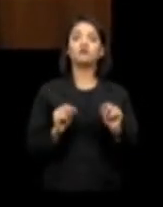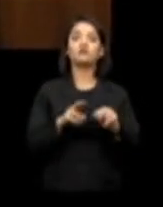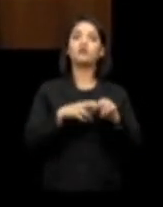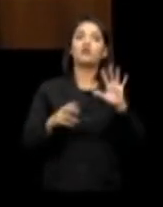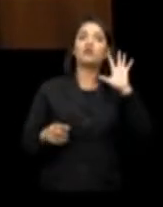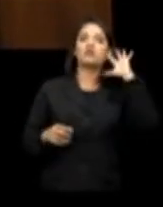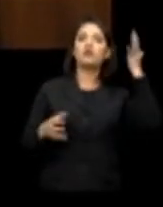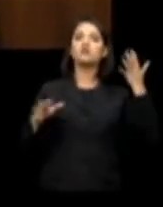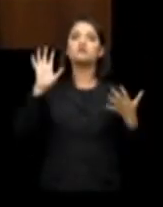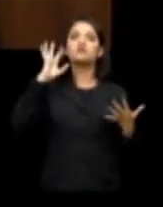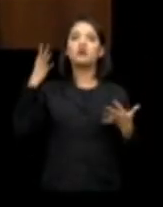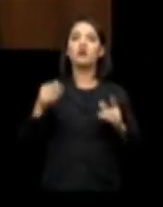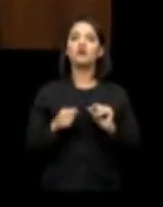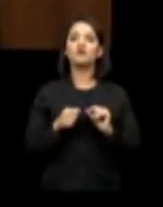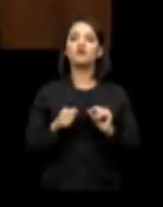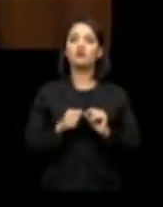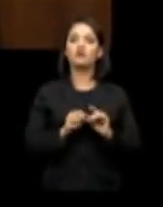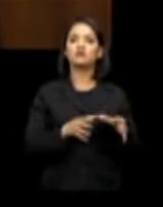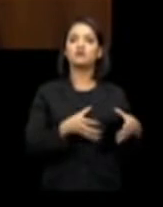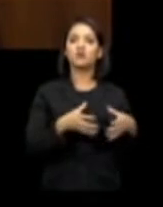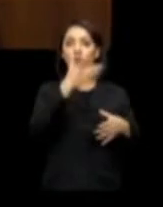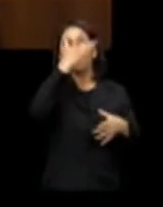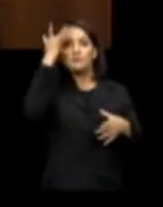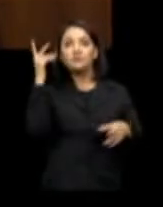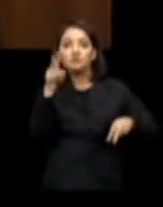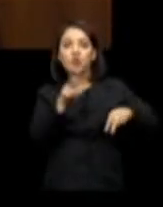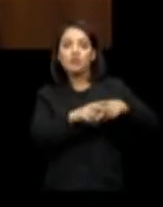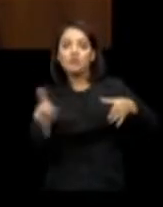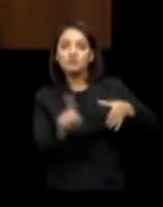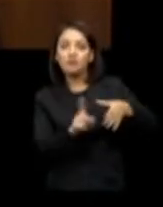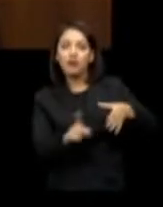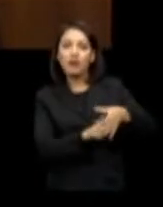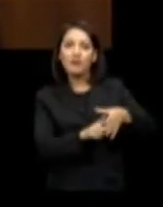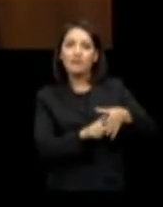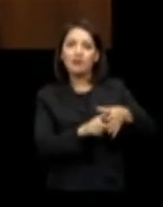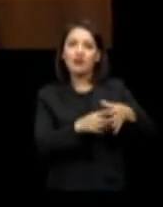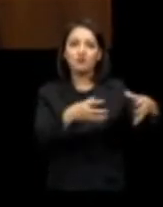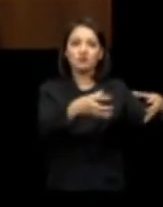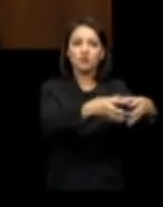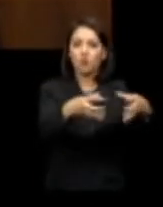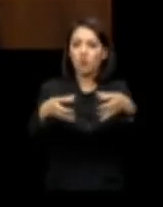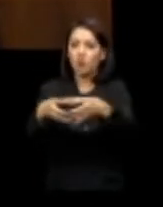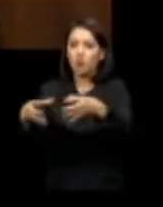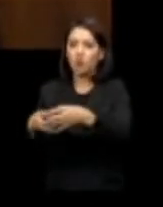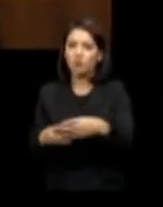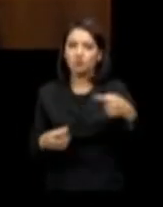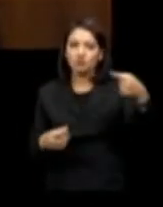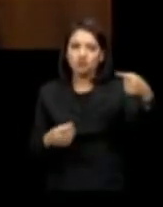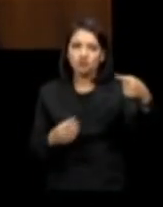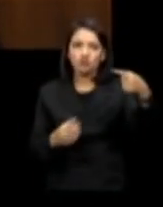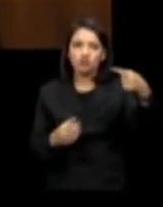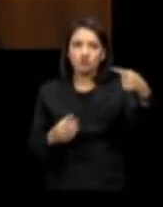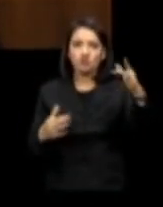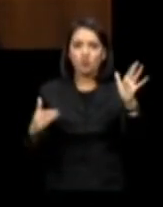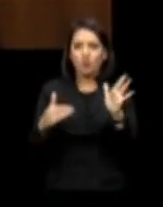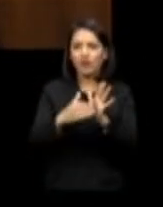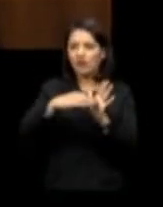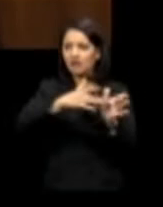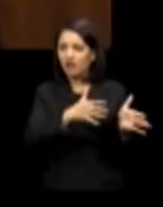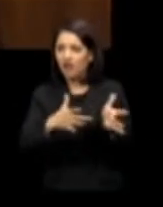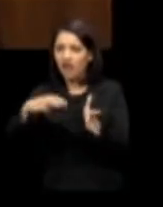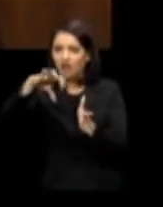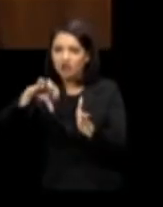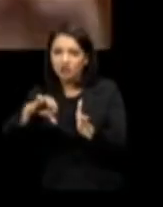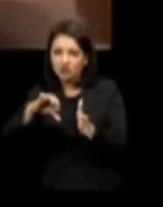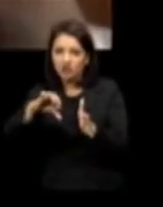decisória e classifica os detentos em um espectro de risco que varia de 1 a 9, sendo 9 o mais alto e 1 o mais